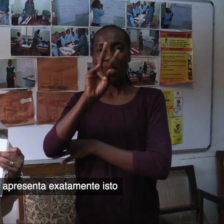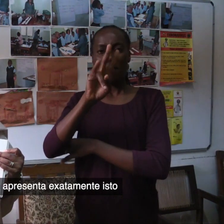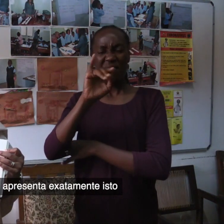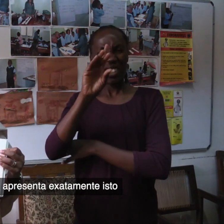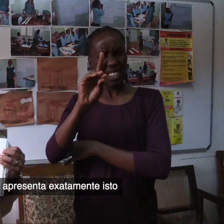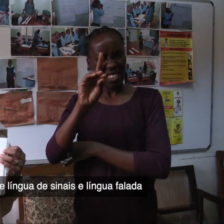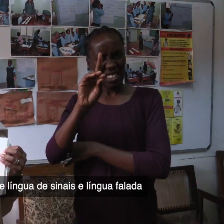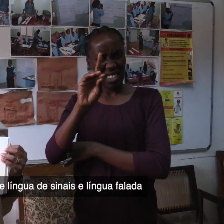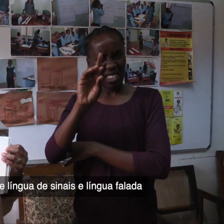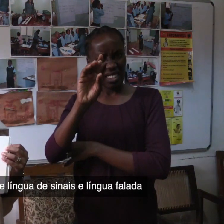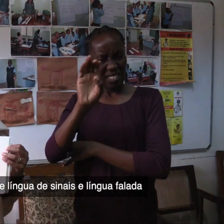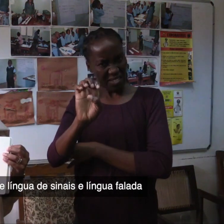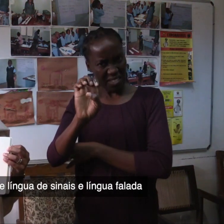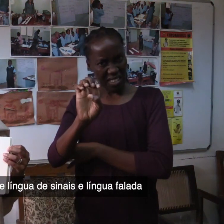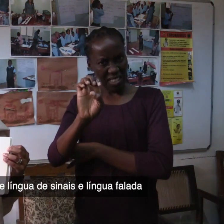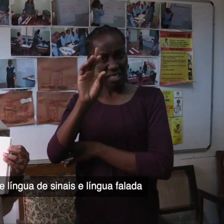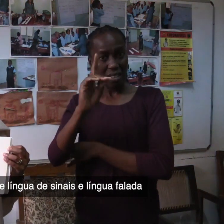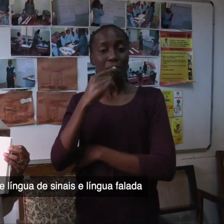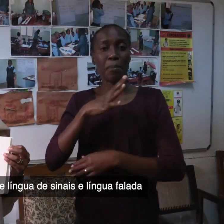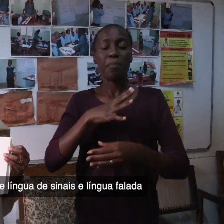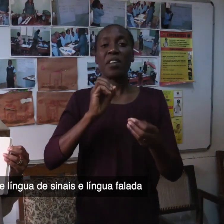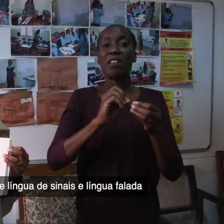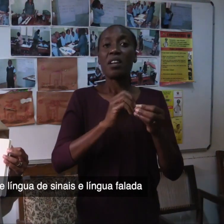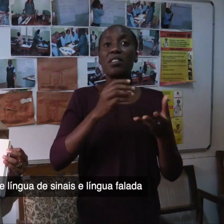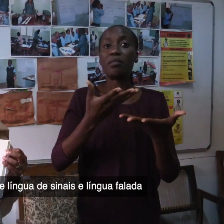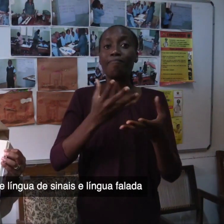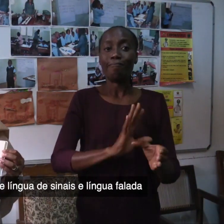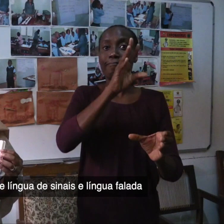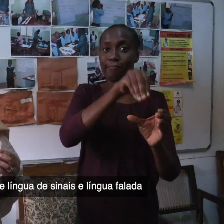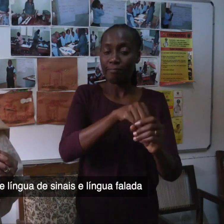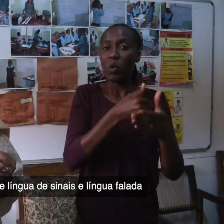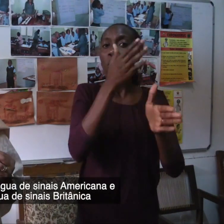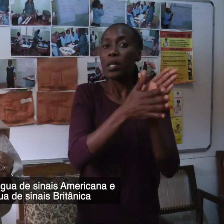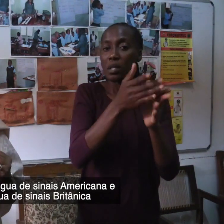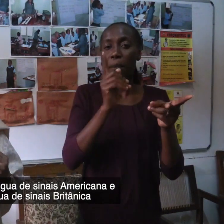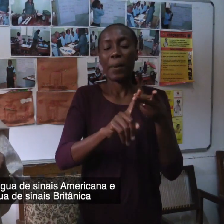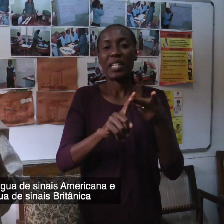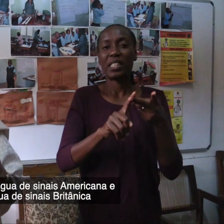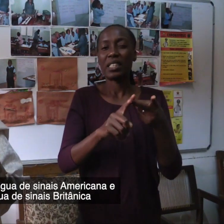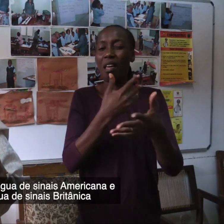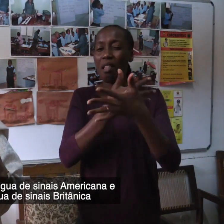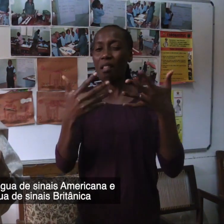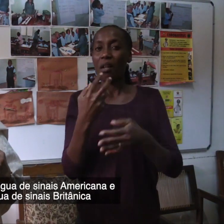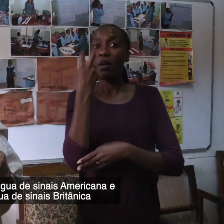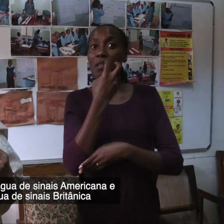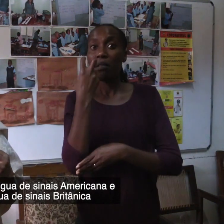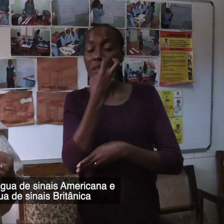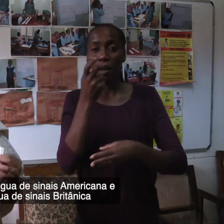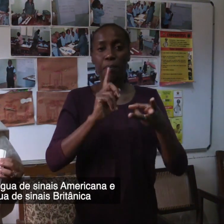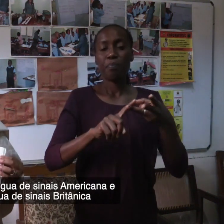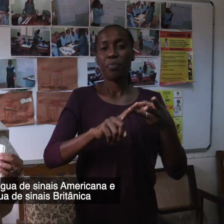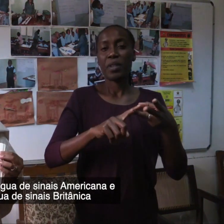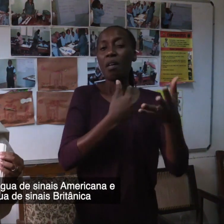apresenta exatamente isto. É uma mistura de língua de sinais e língua falada, mistura de língua de sinais